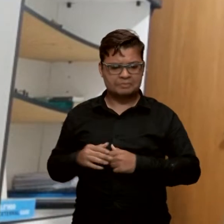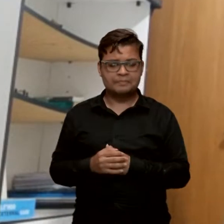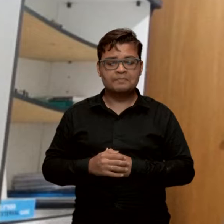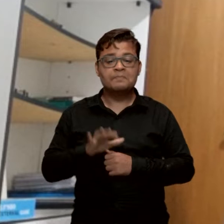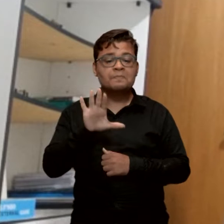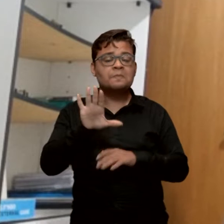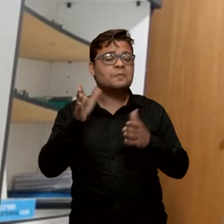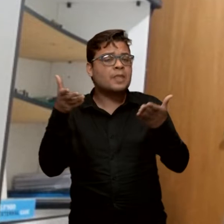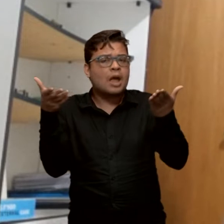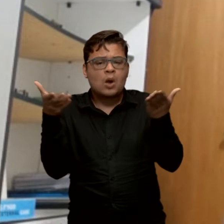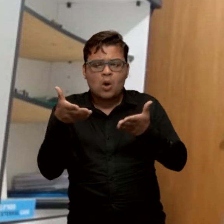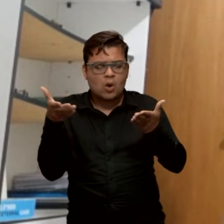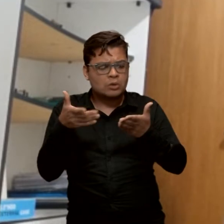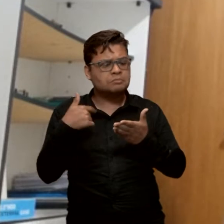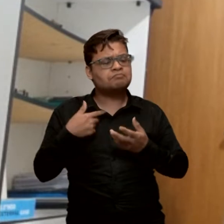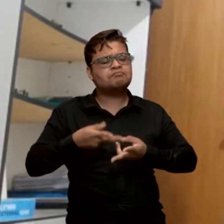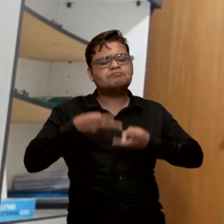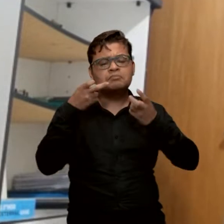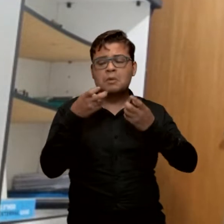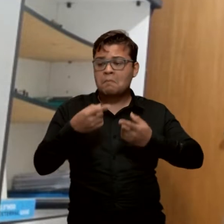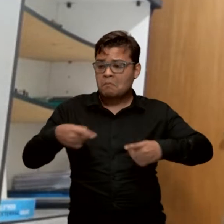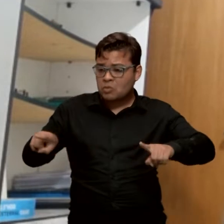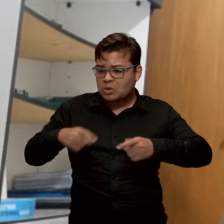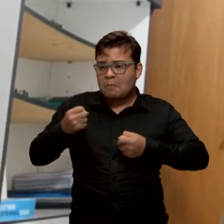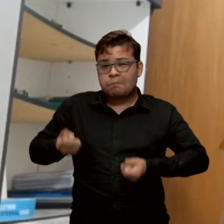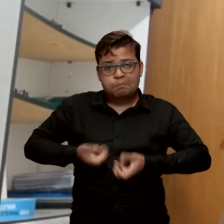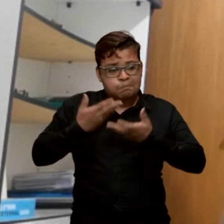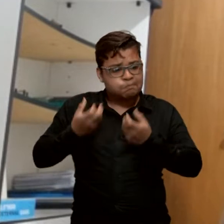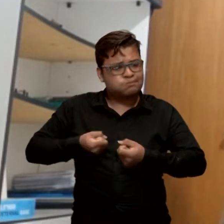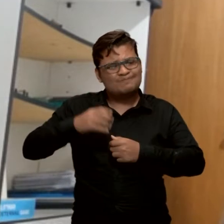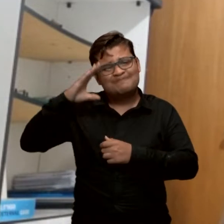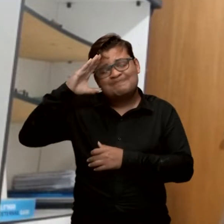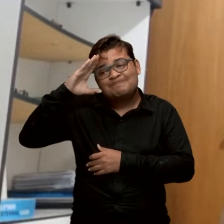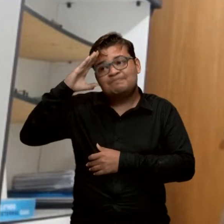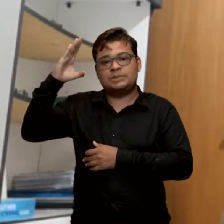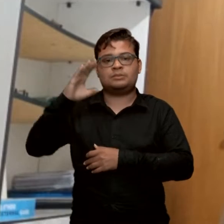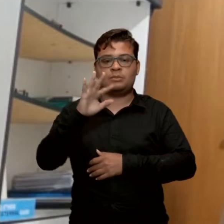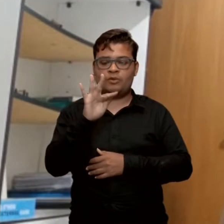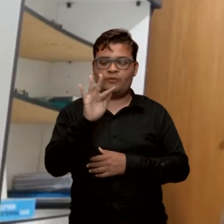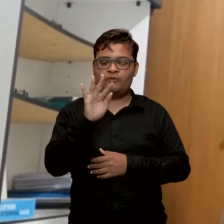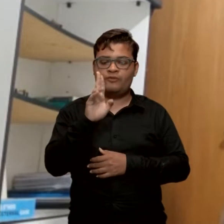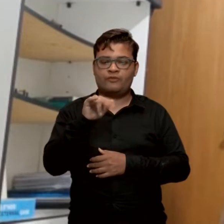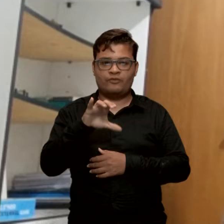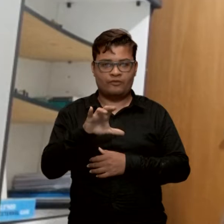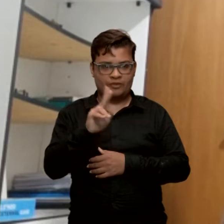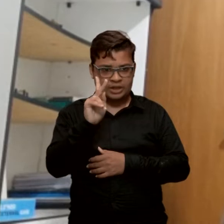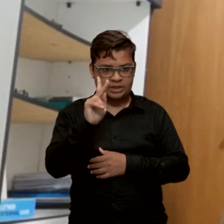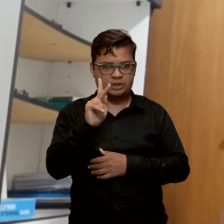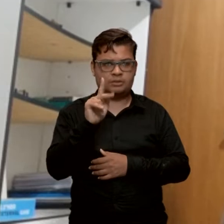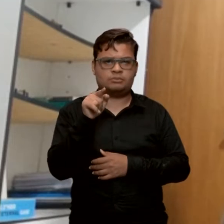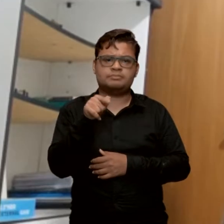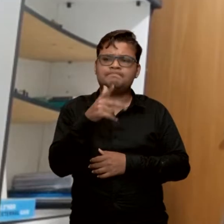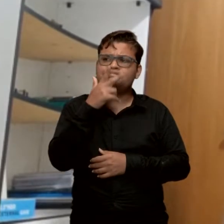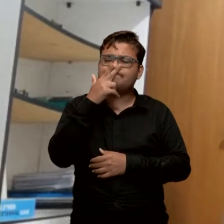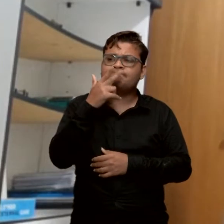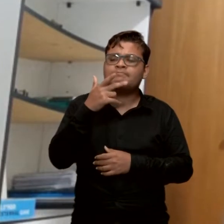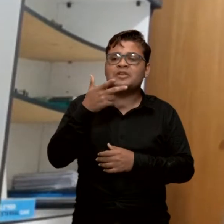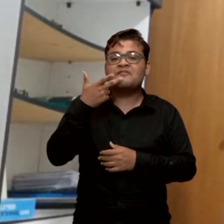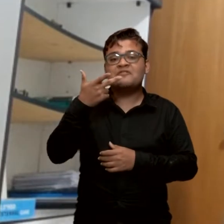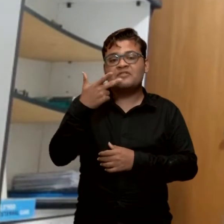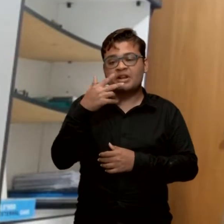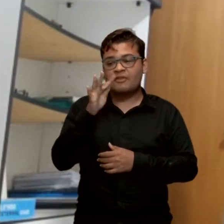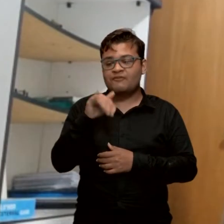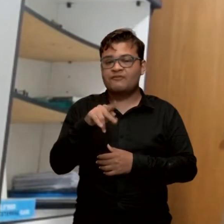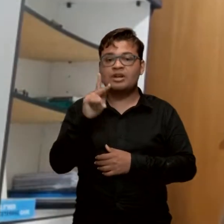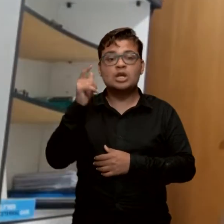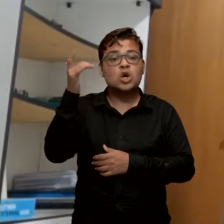que a maior parte das produções musicais gira em torno do funk. É o chamado funk consciente, né, que eles chamam, que é um